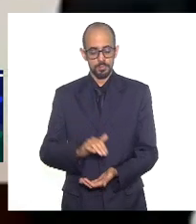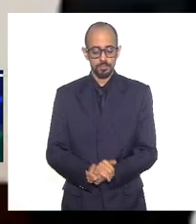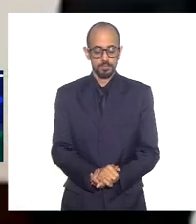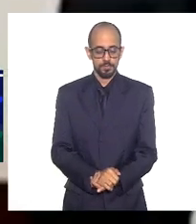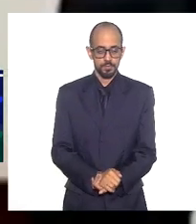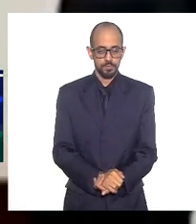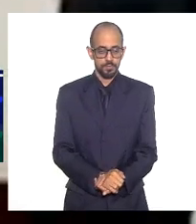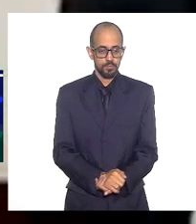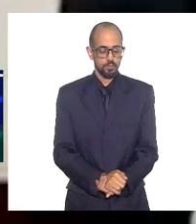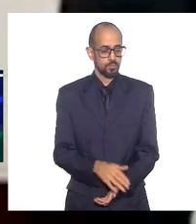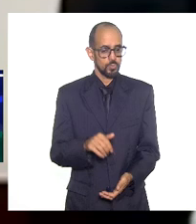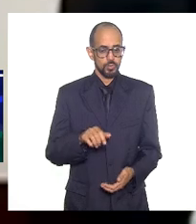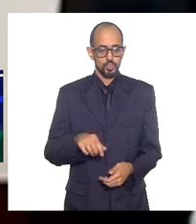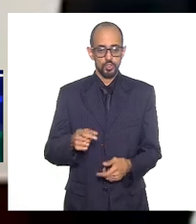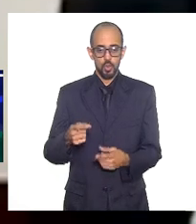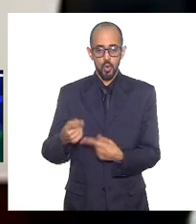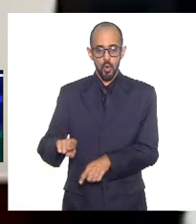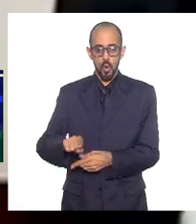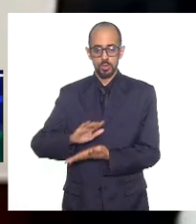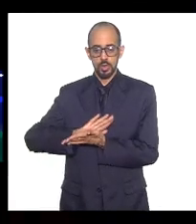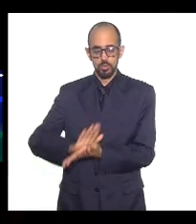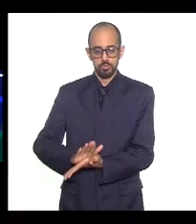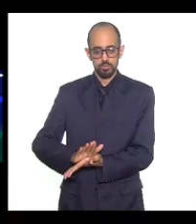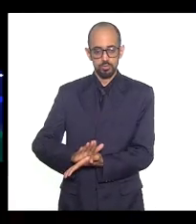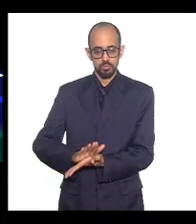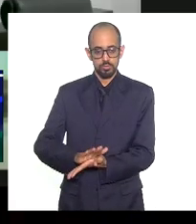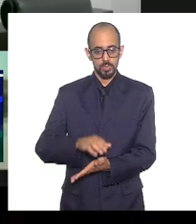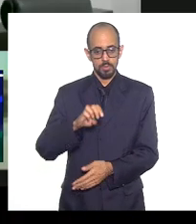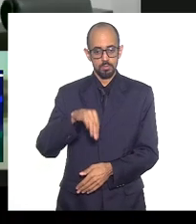Comissão de Combate à Discriminação, deputado Carlos Mink.